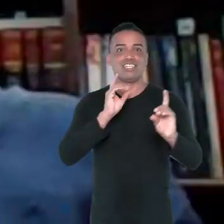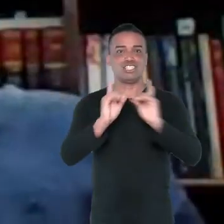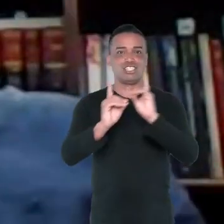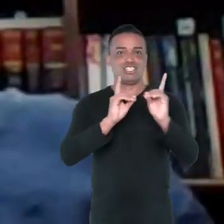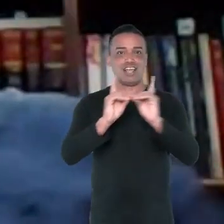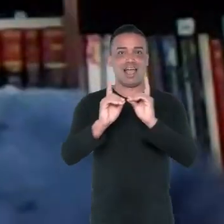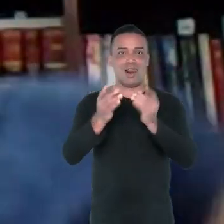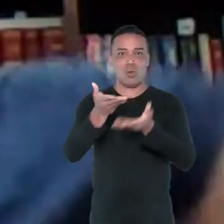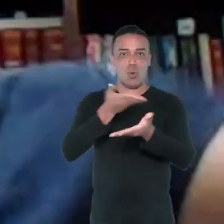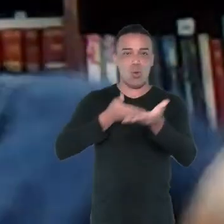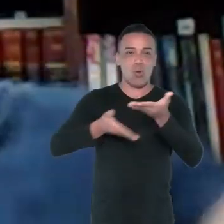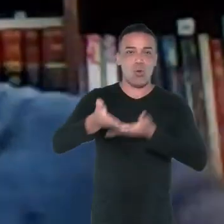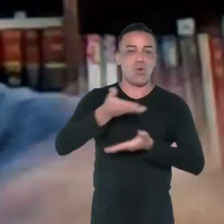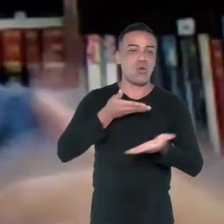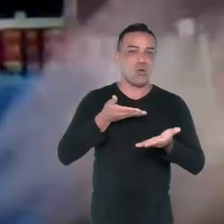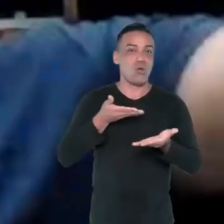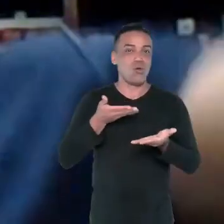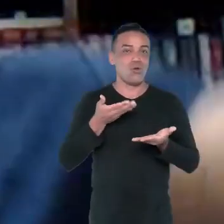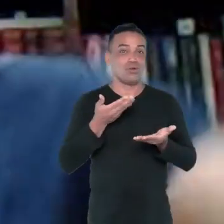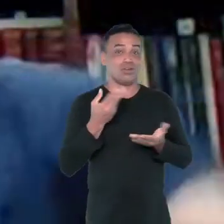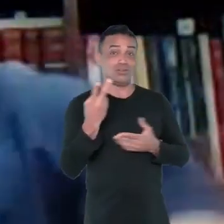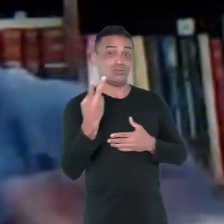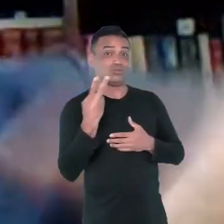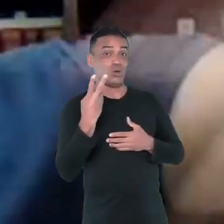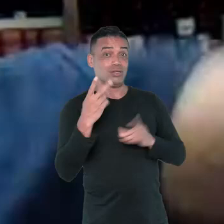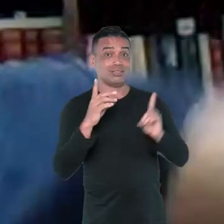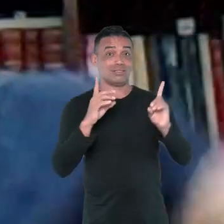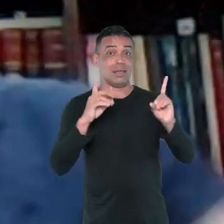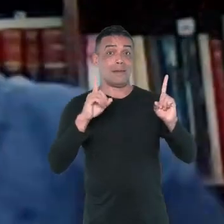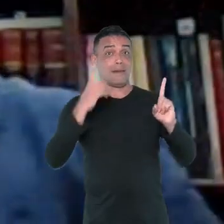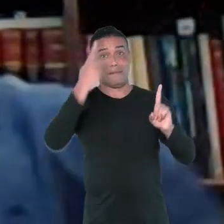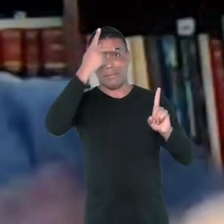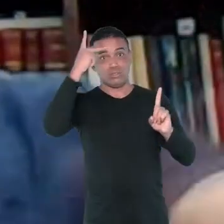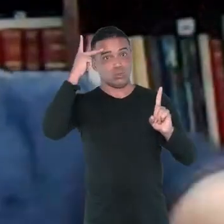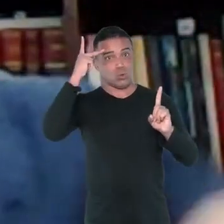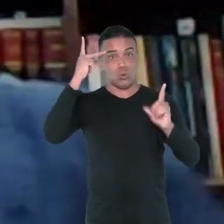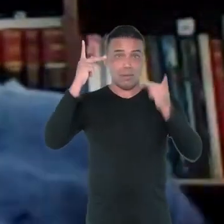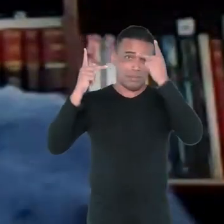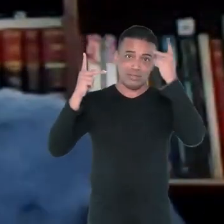diálogo, onde os dois personagens...